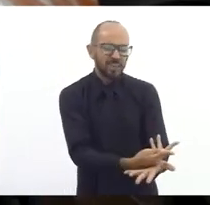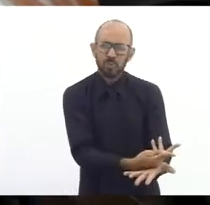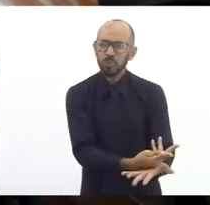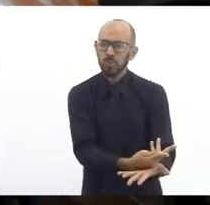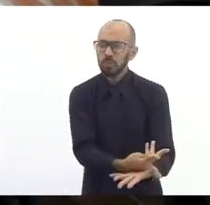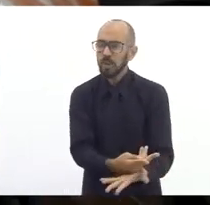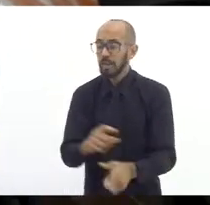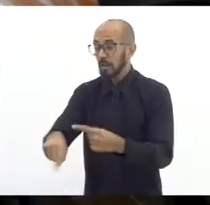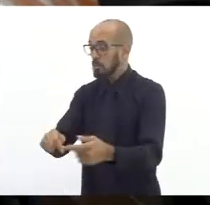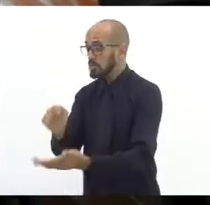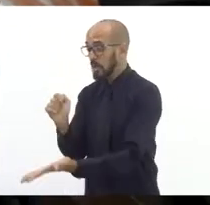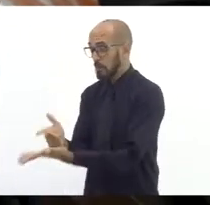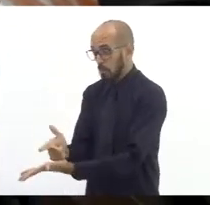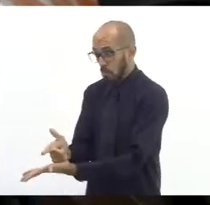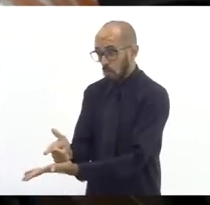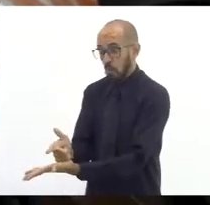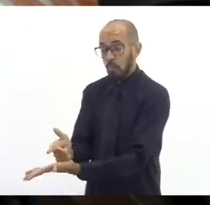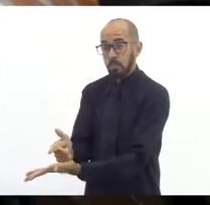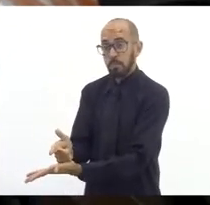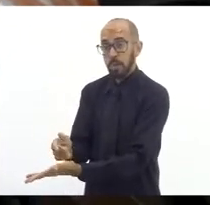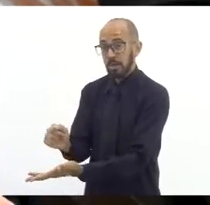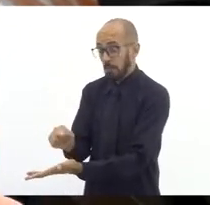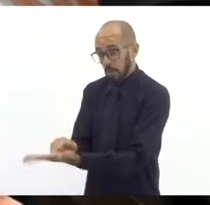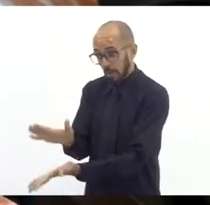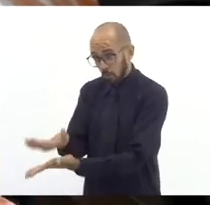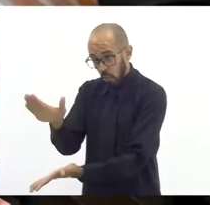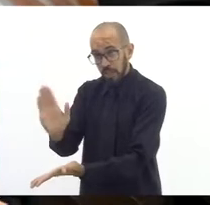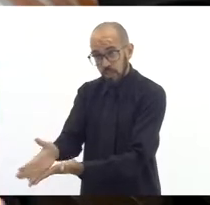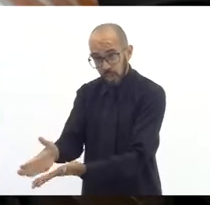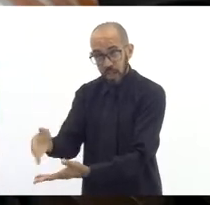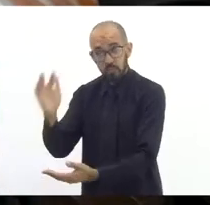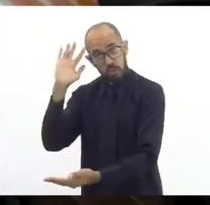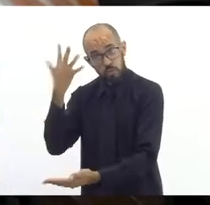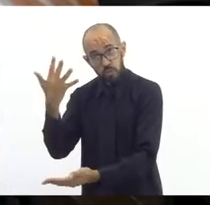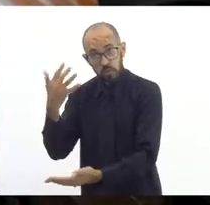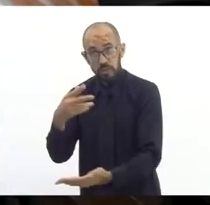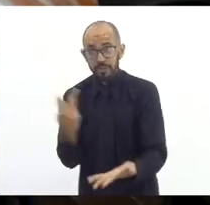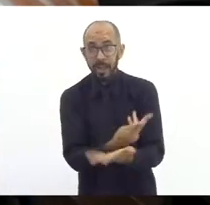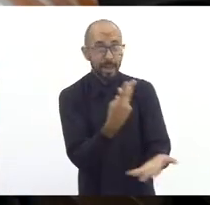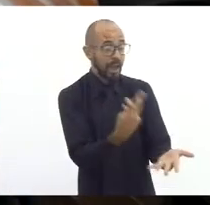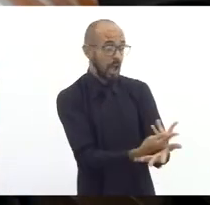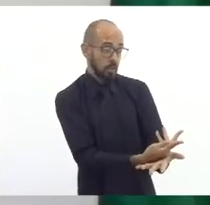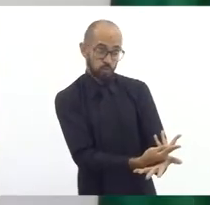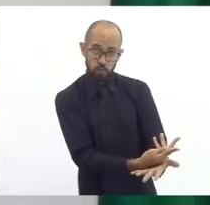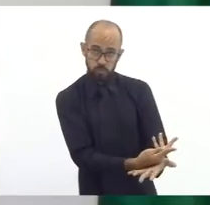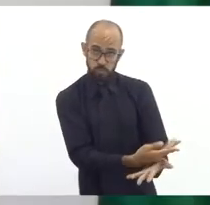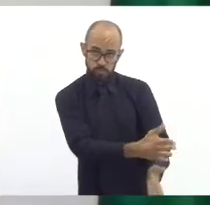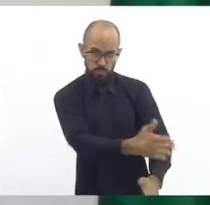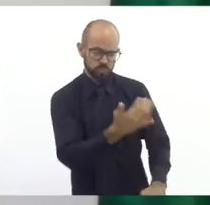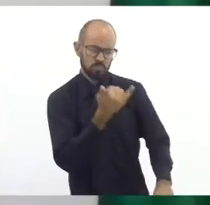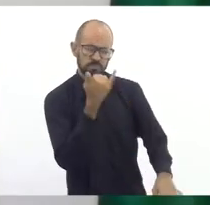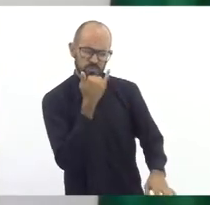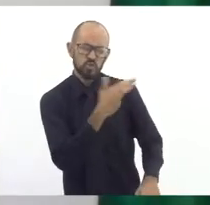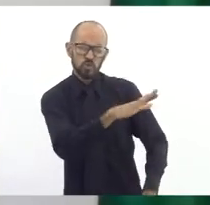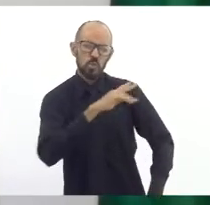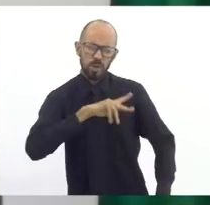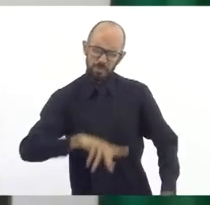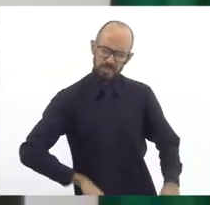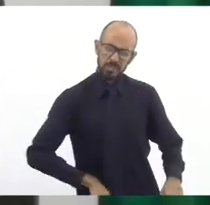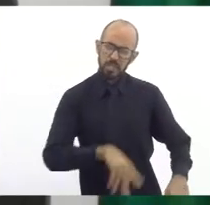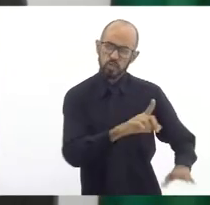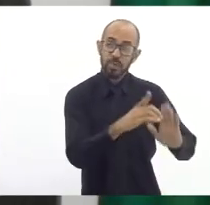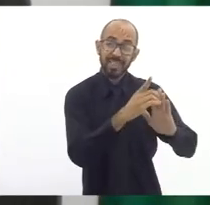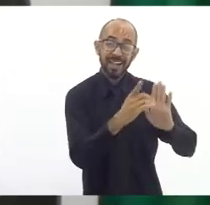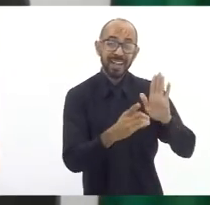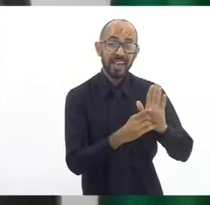líquida. Porque. Está errado. Dentro porque do... o decreto. Presidente, por favor, o